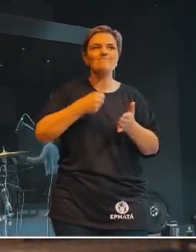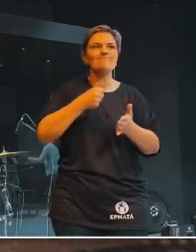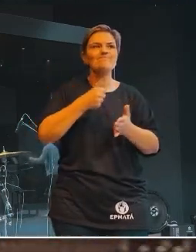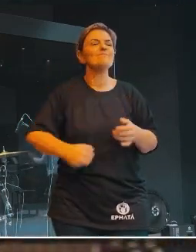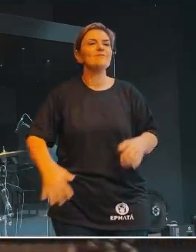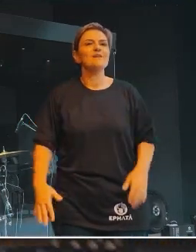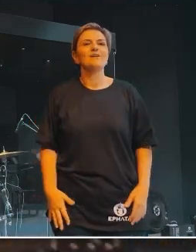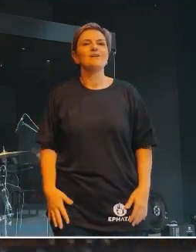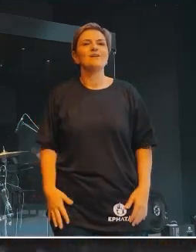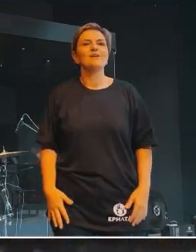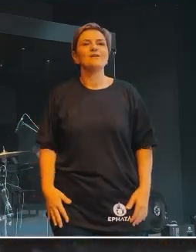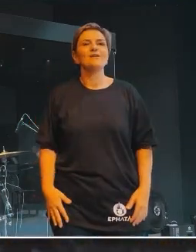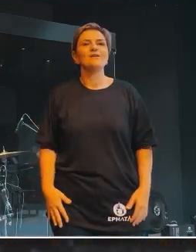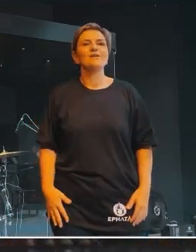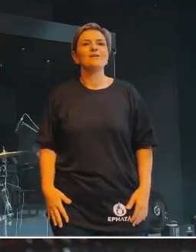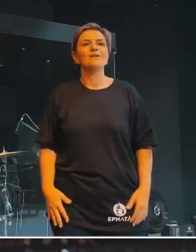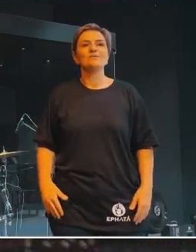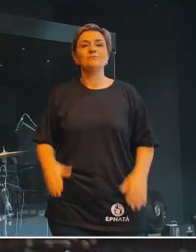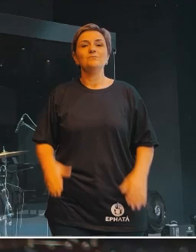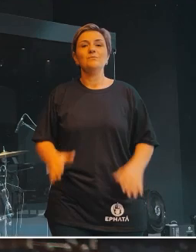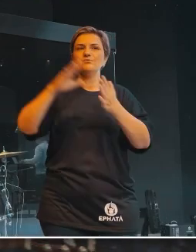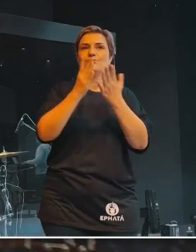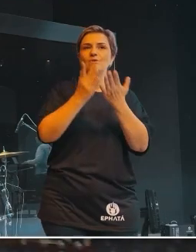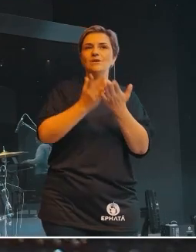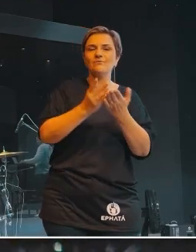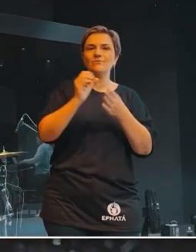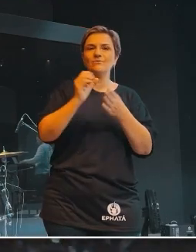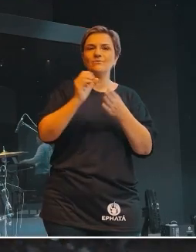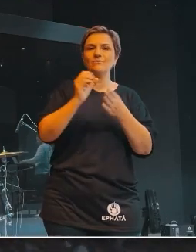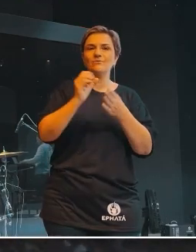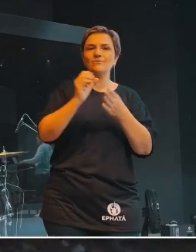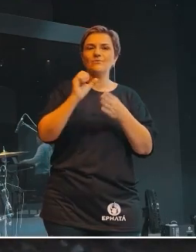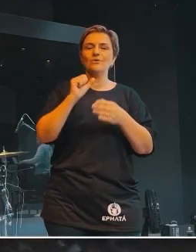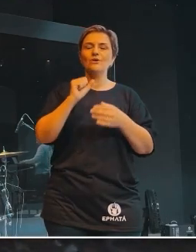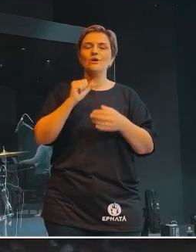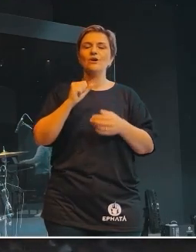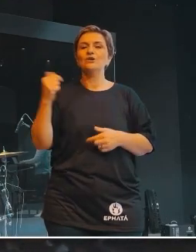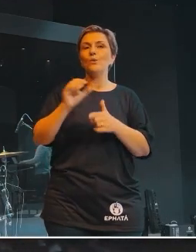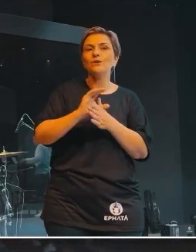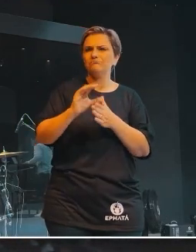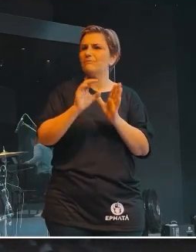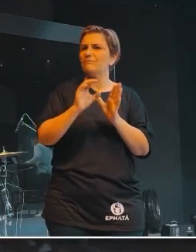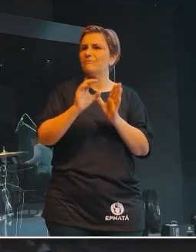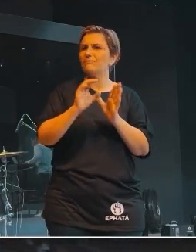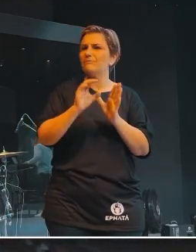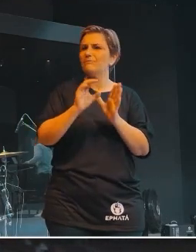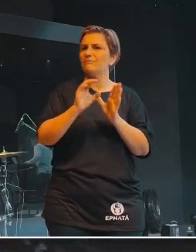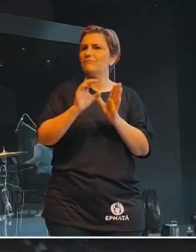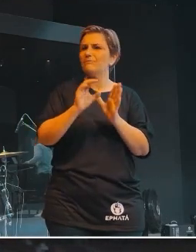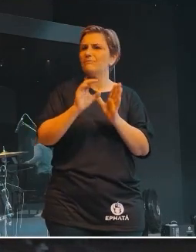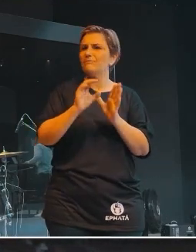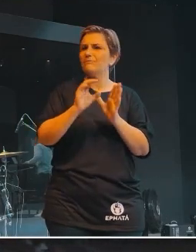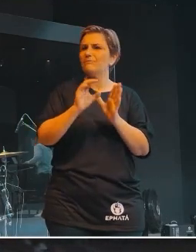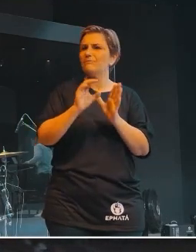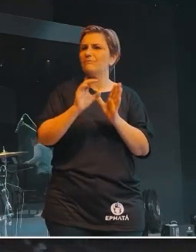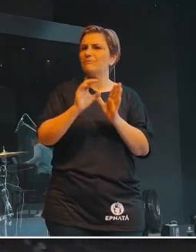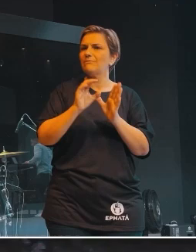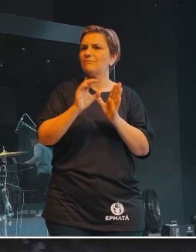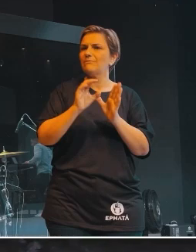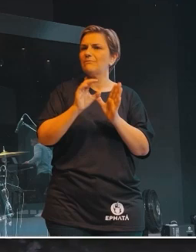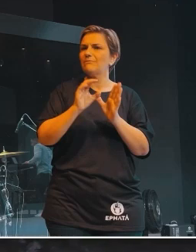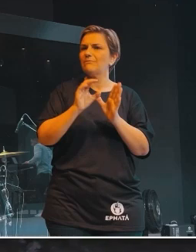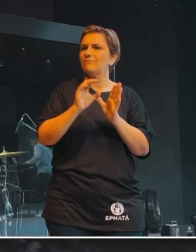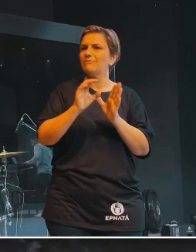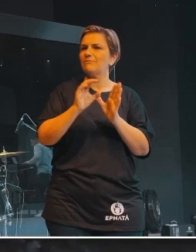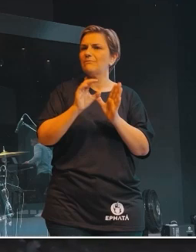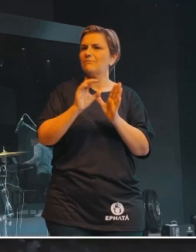para você abrir a palavra do Senhor no livro de 2 Crônicas, no capítulo 20, a partir